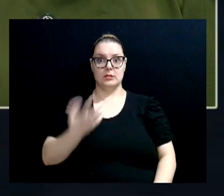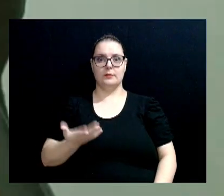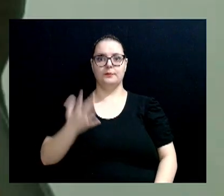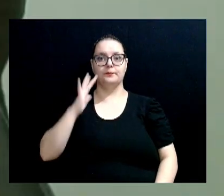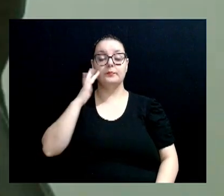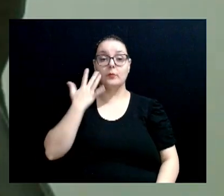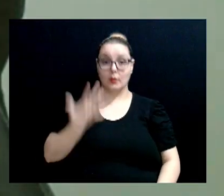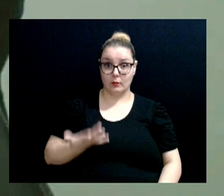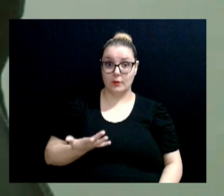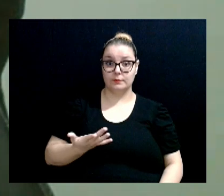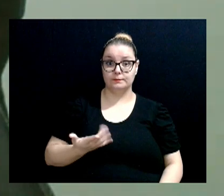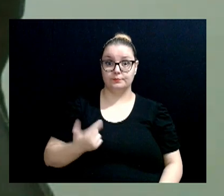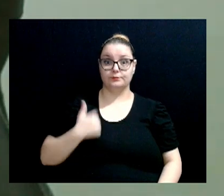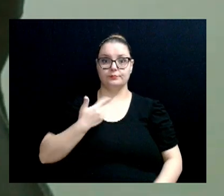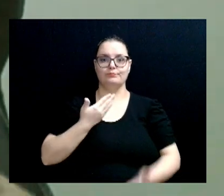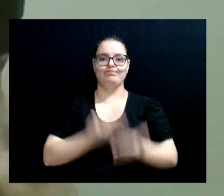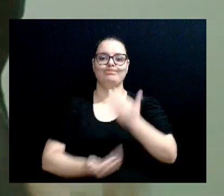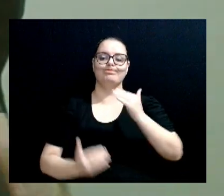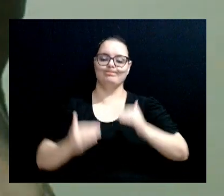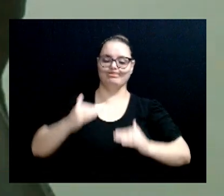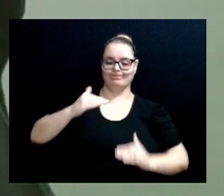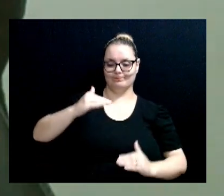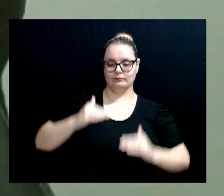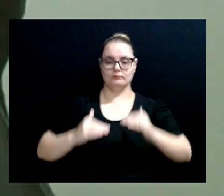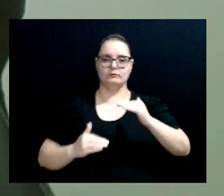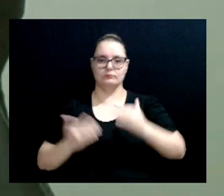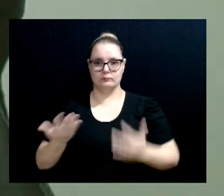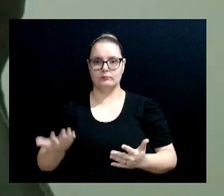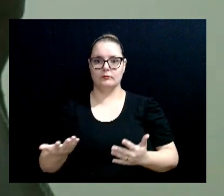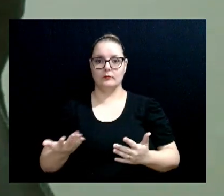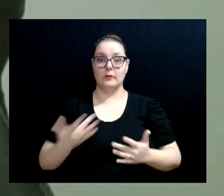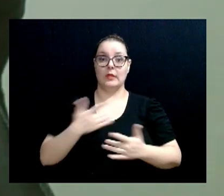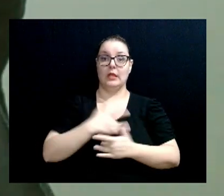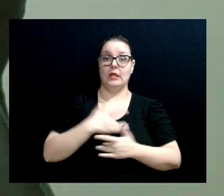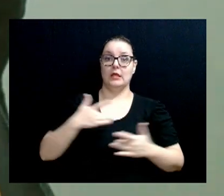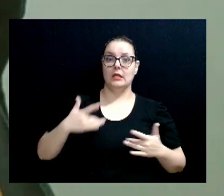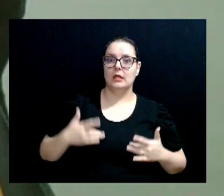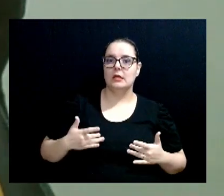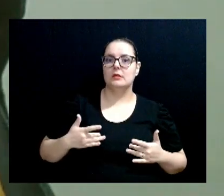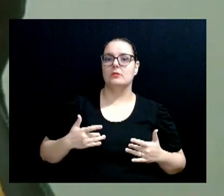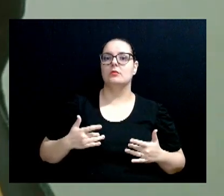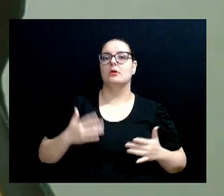perde o equilíbrio, né? E a saúde deixa de ser sobre